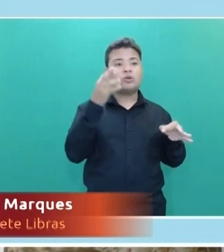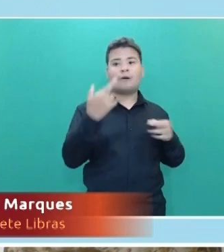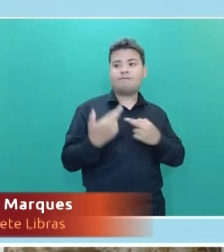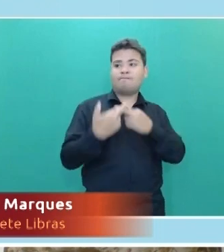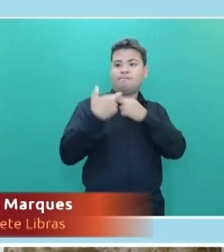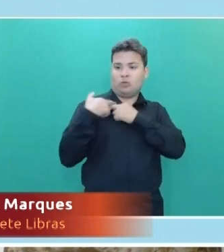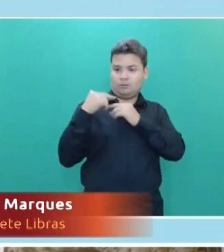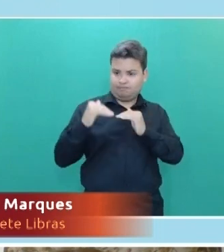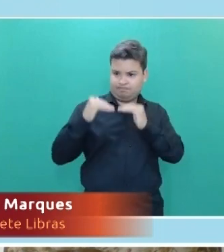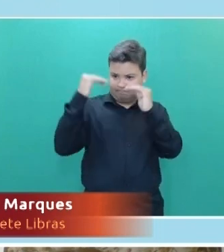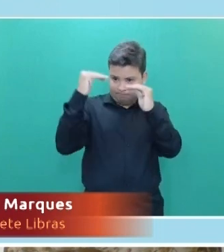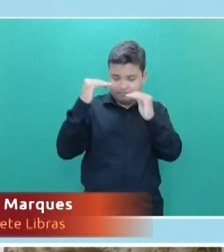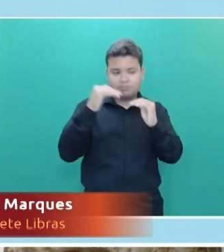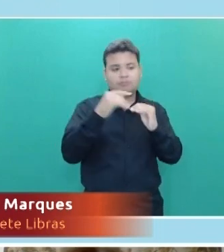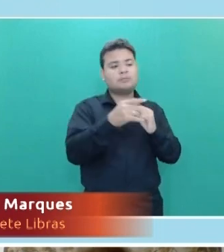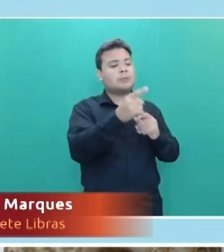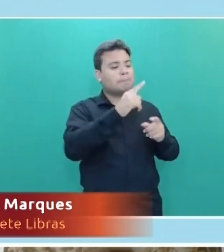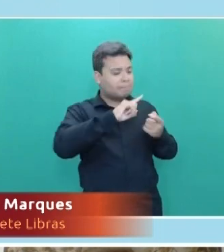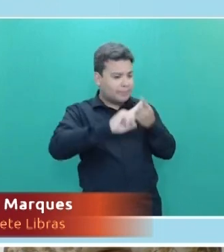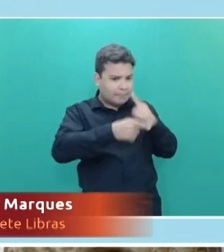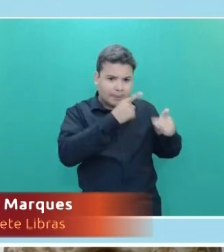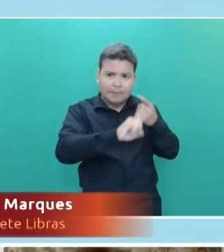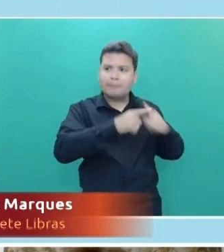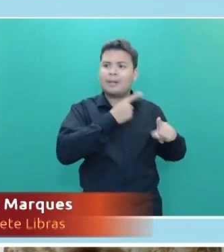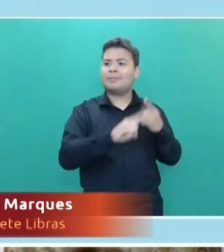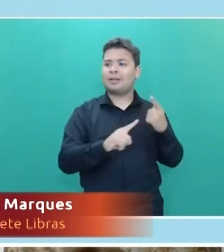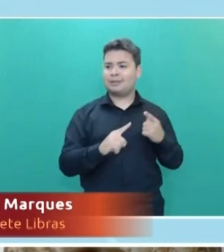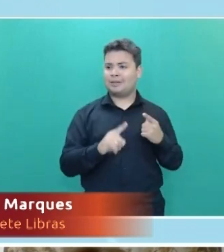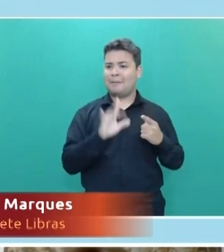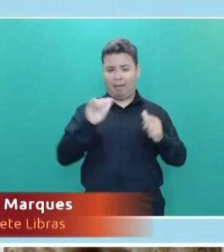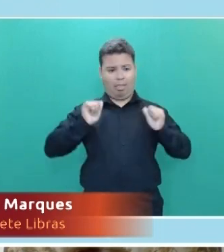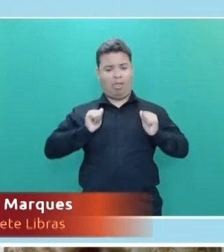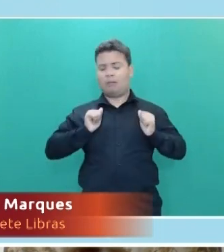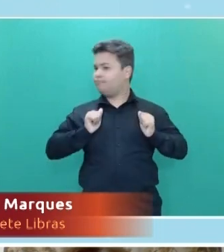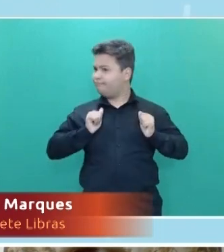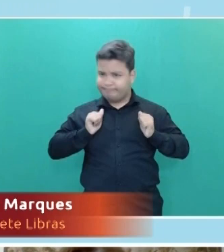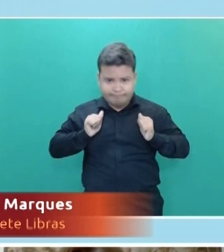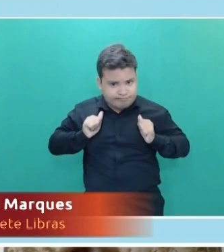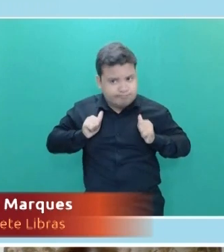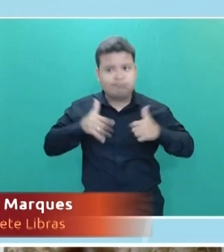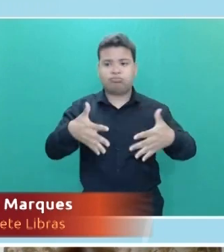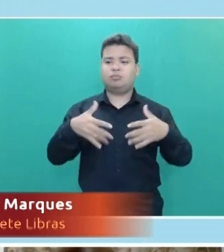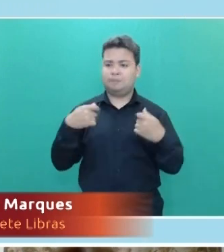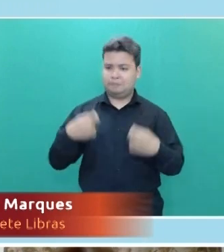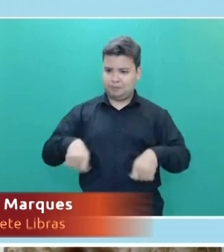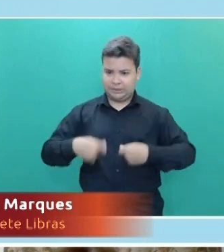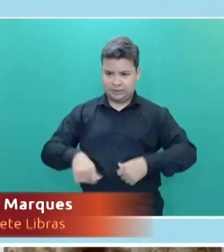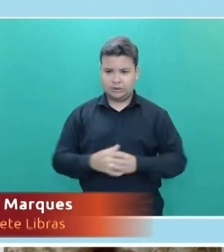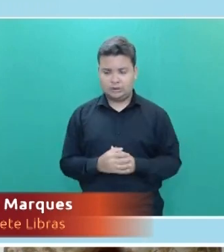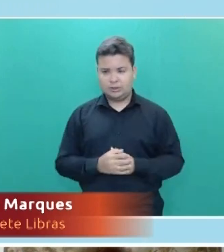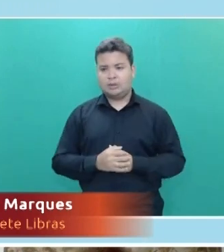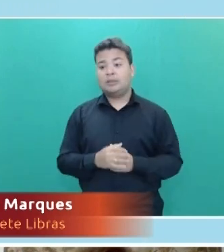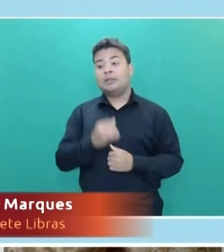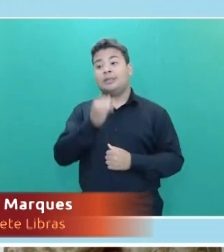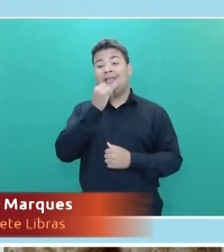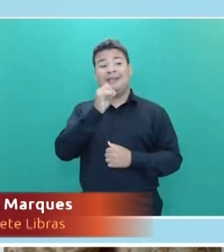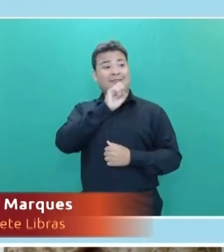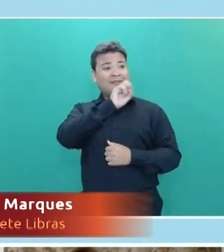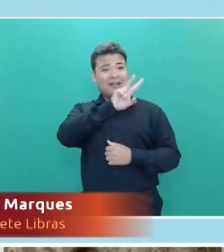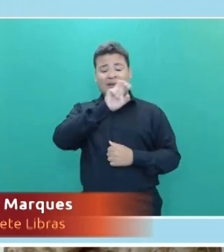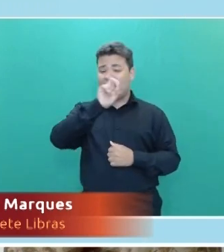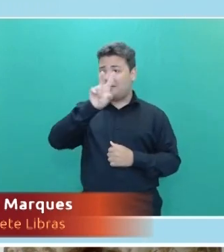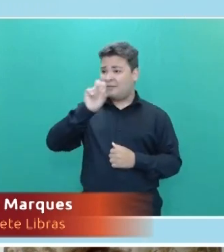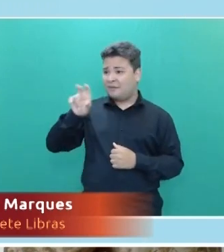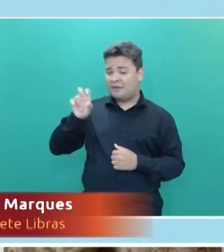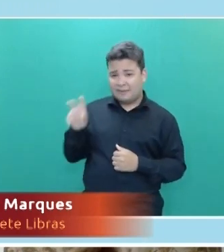forma. Mas eu penso que algo precisa ser feito. Isso o que estamos assistindo e o que você pontua